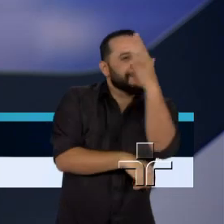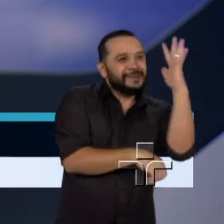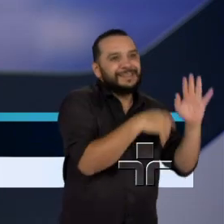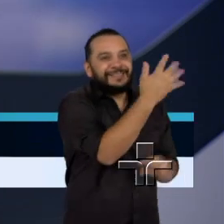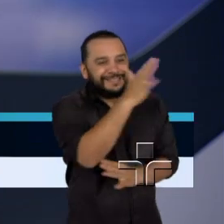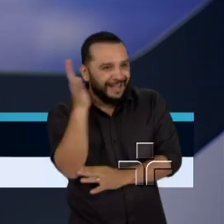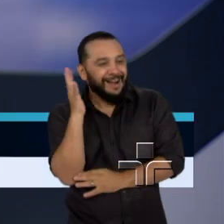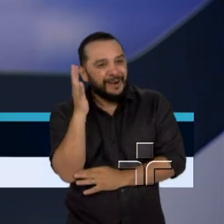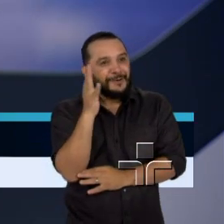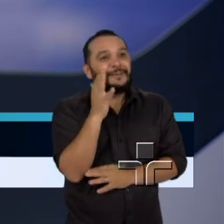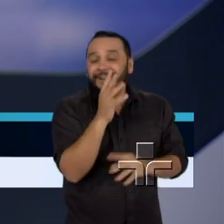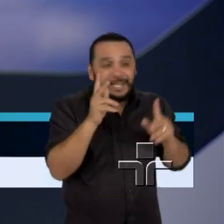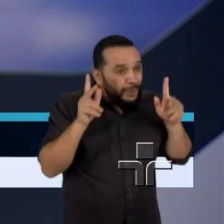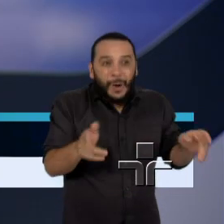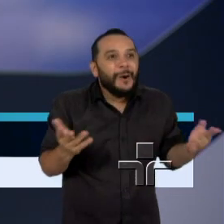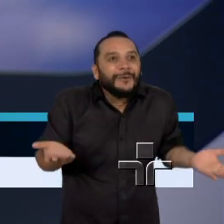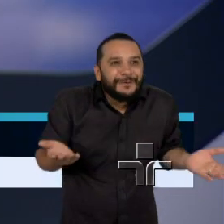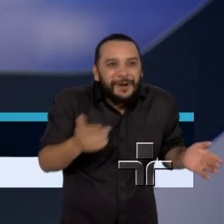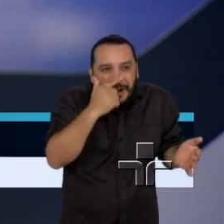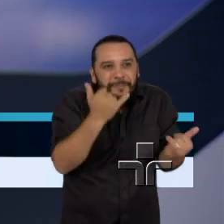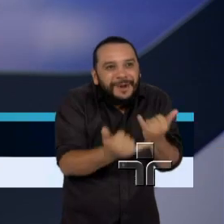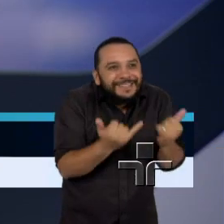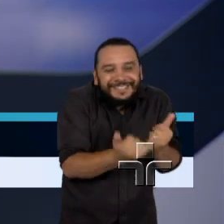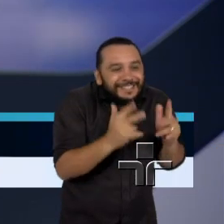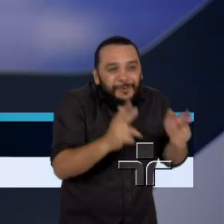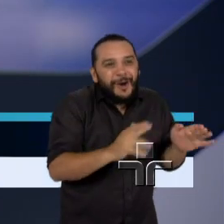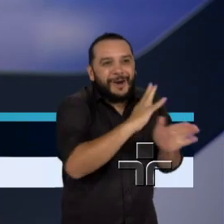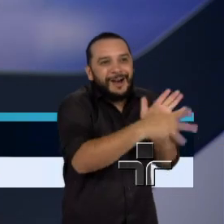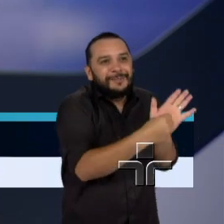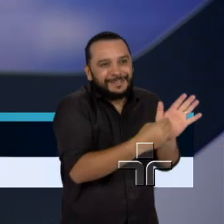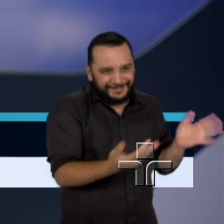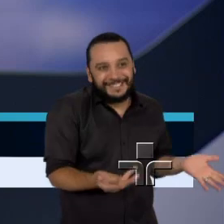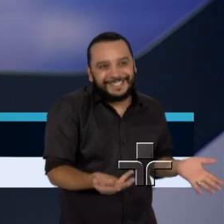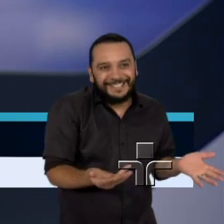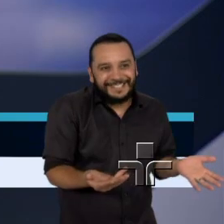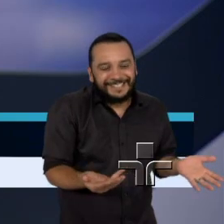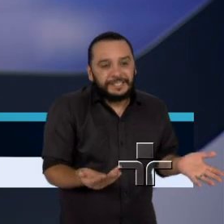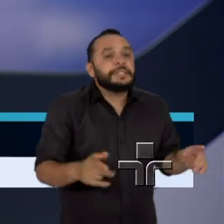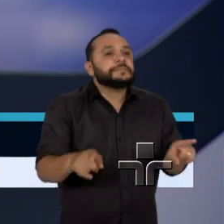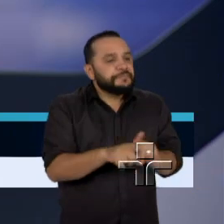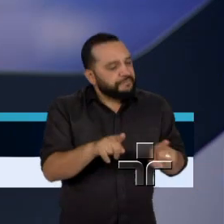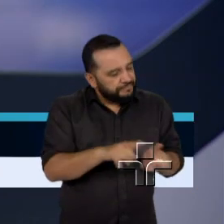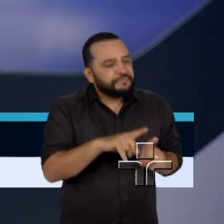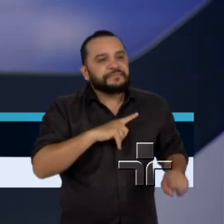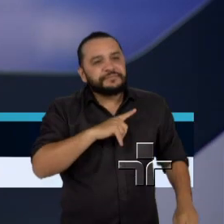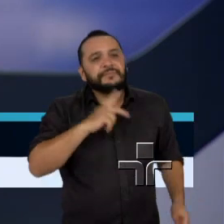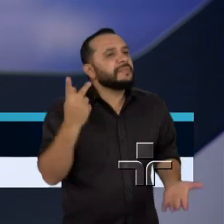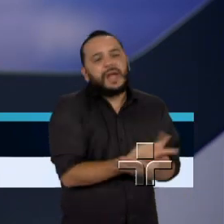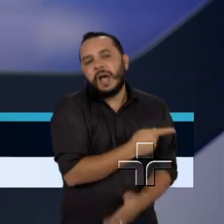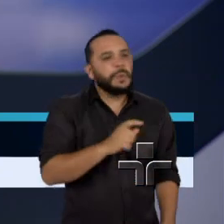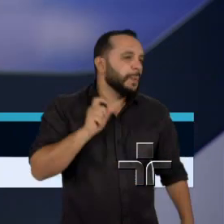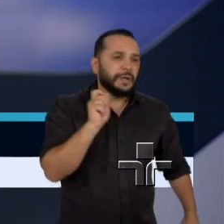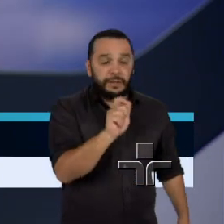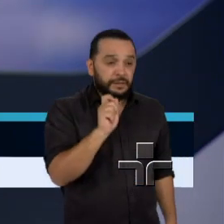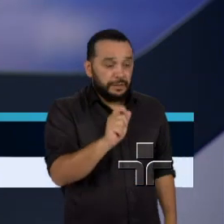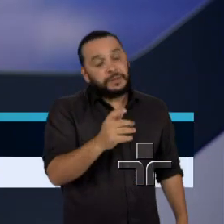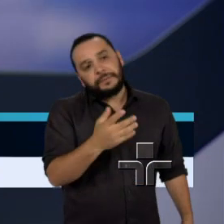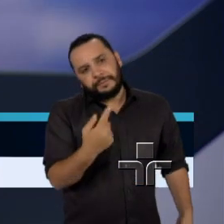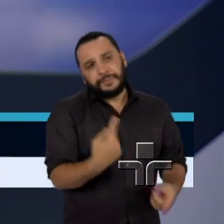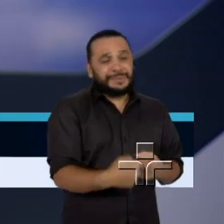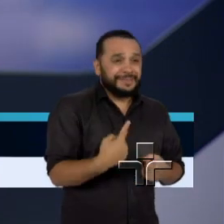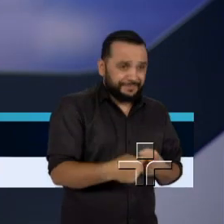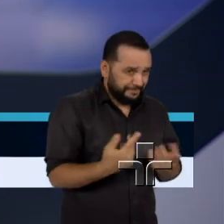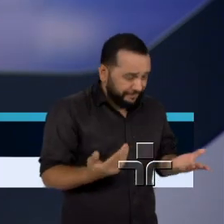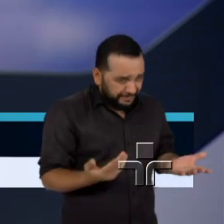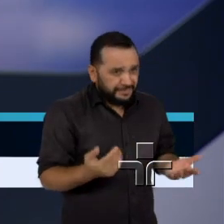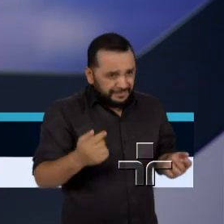Amazônia parece muito similar, né? E que, do meu ponto de vista, parece também equivocada, porque há formas de a